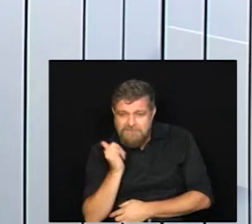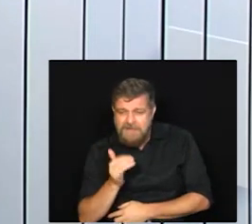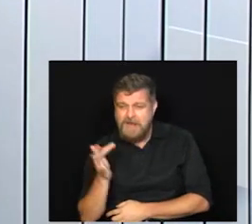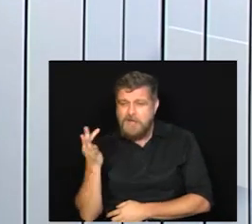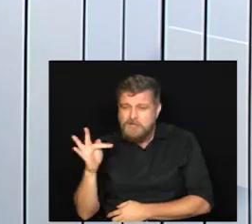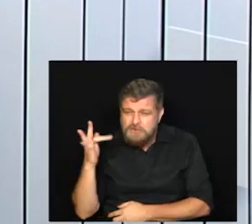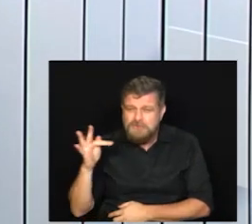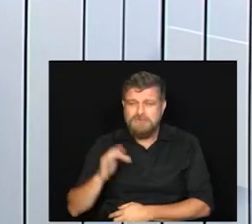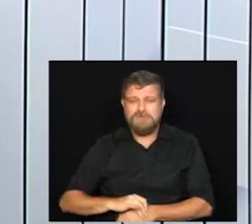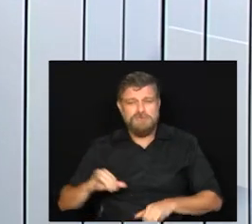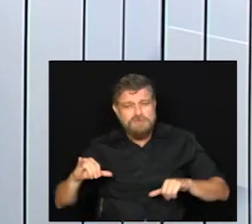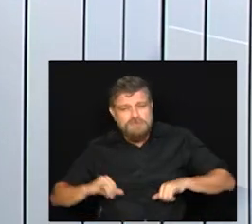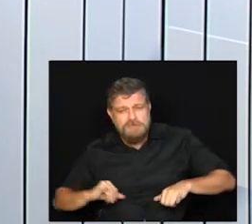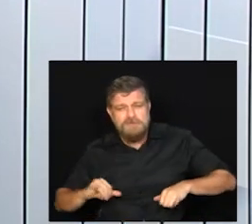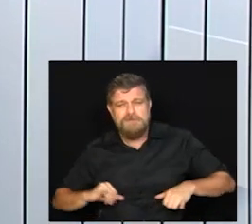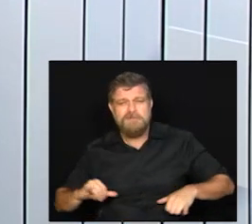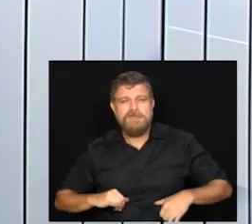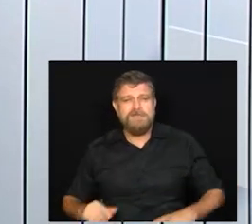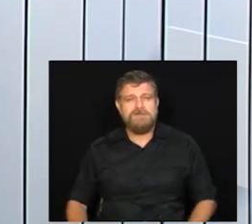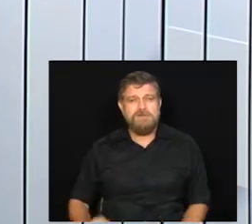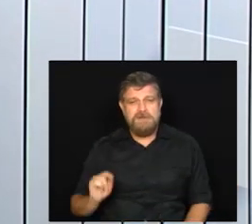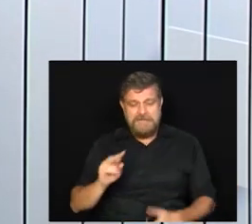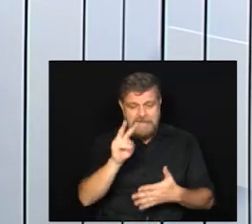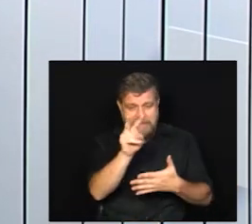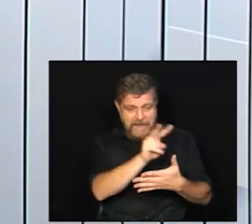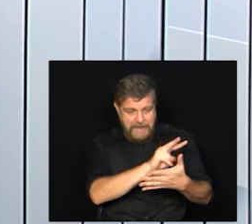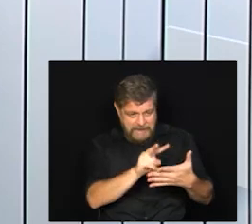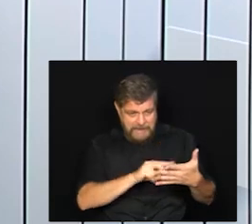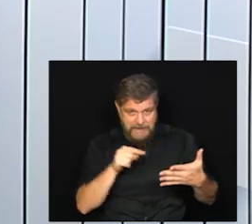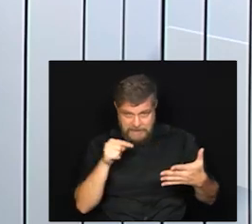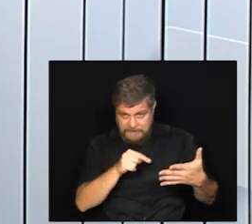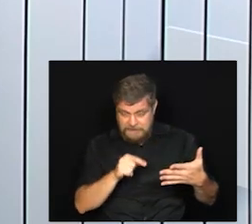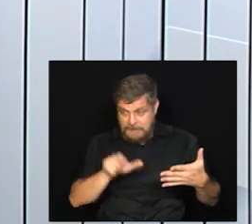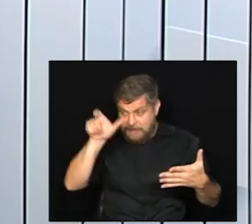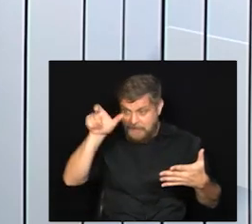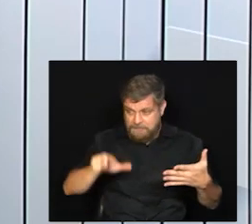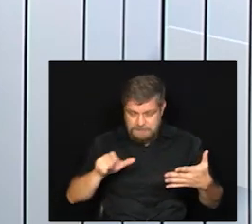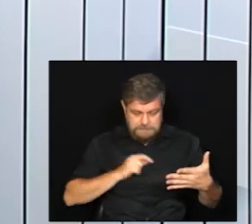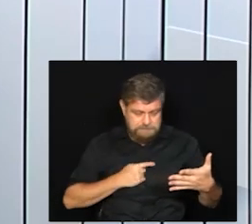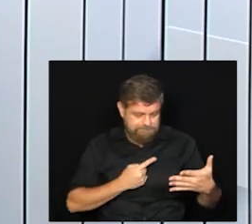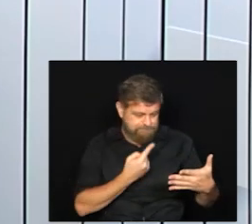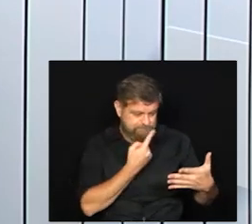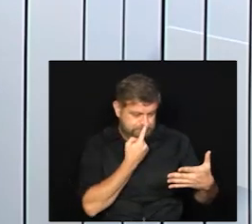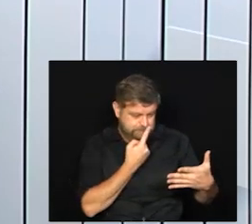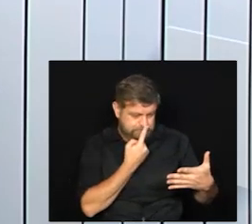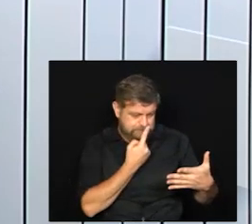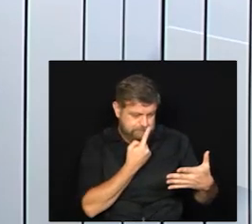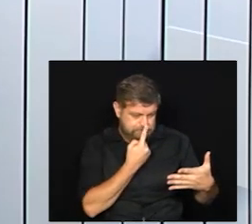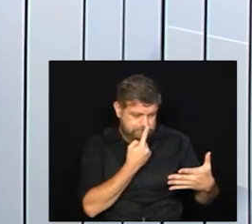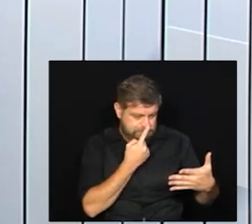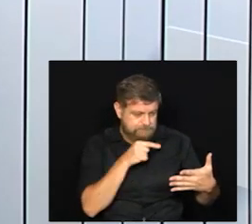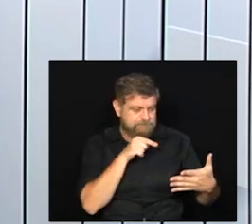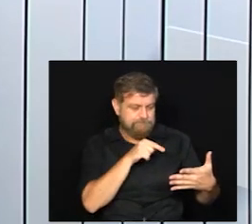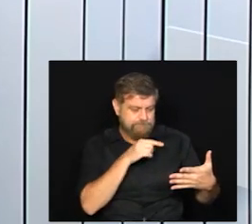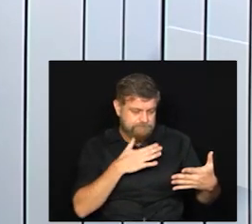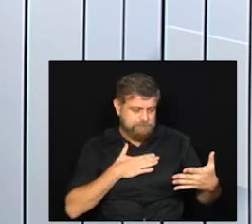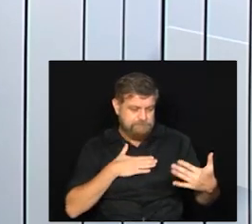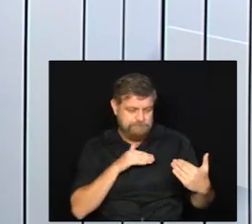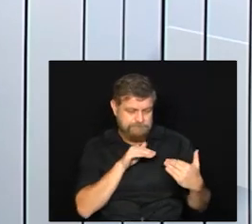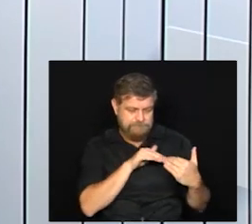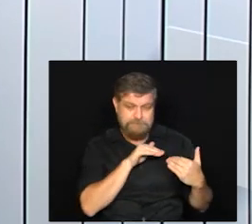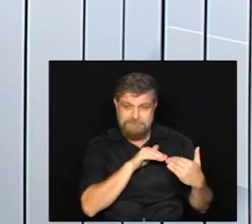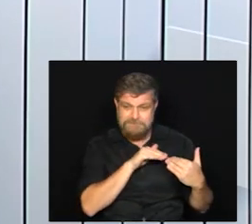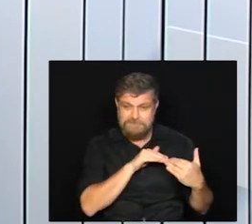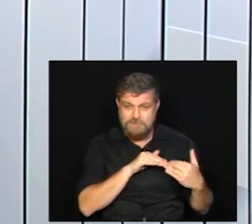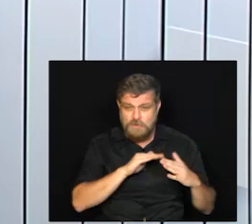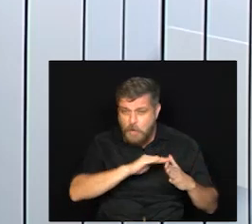perdas. Quem lê o livro, você acredita que vai se identificar? São momentos que todo